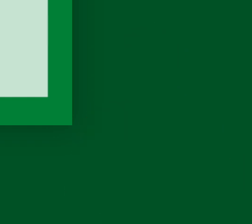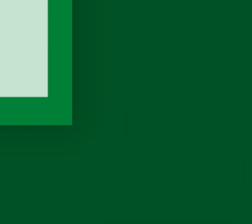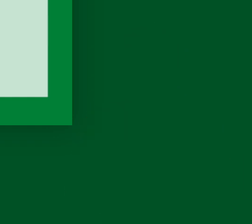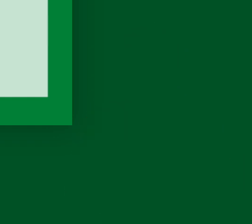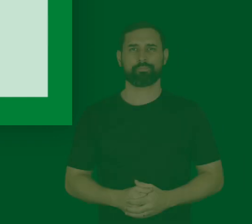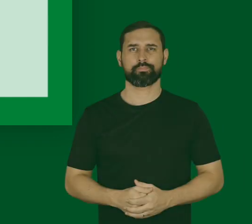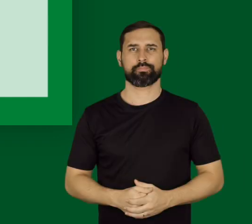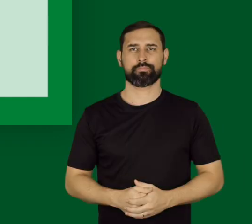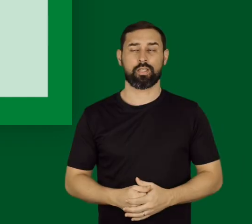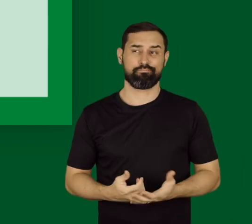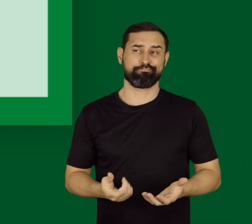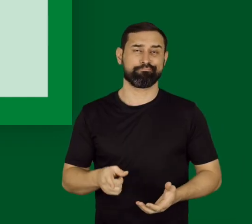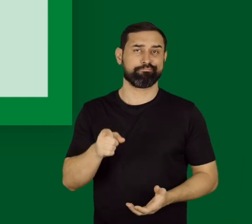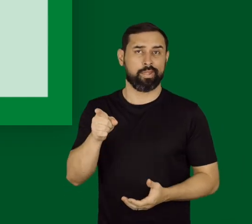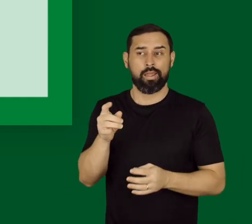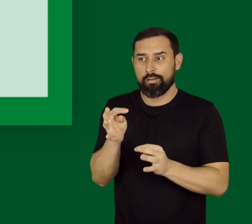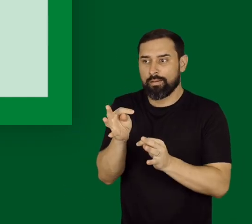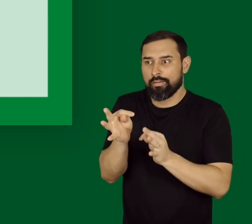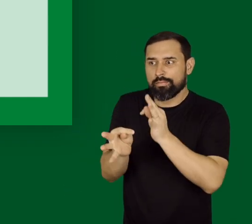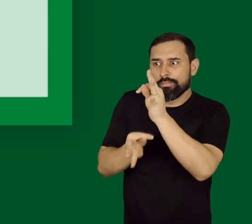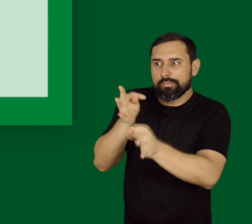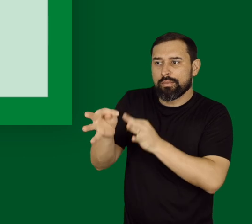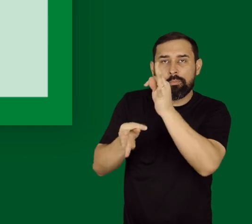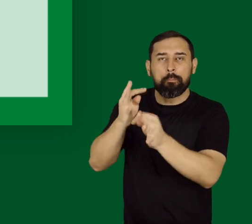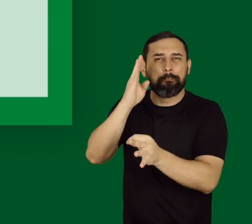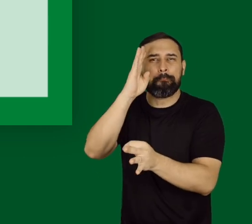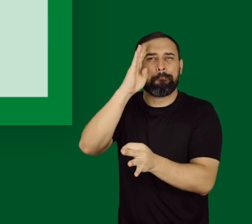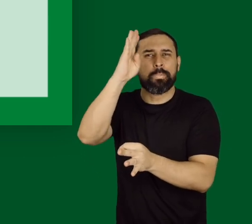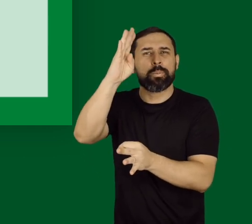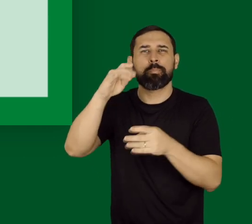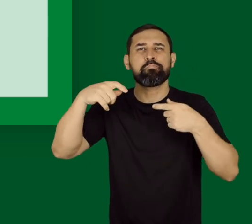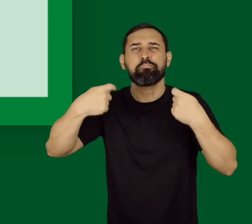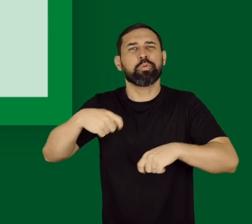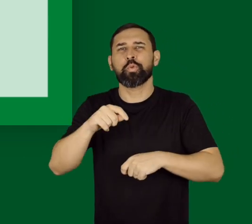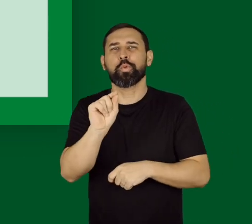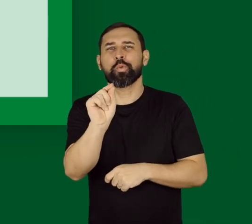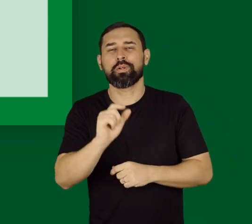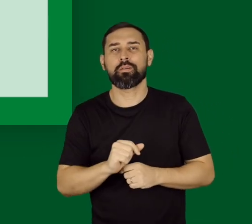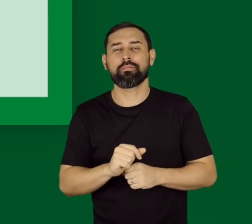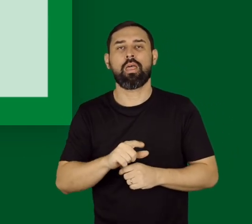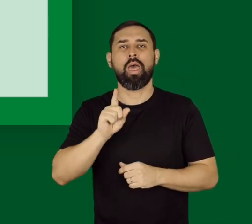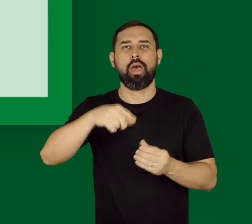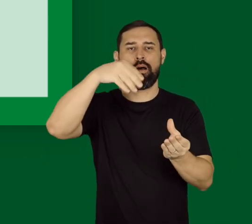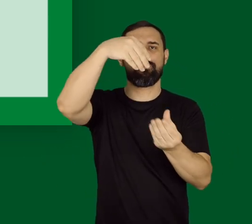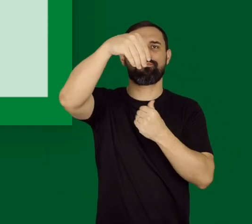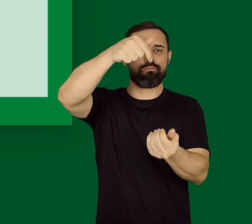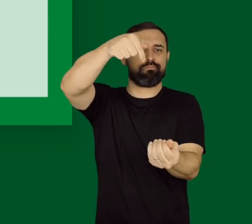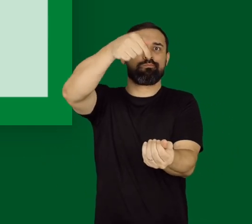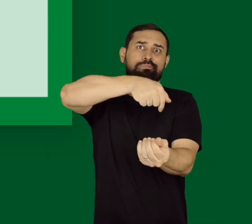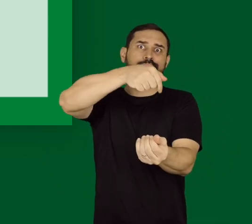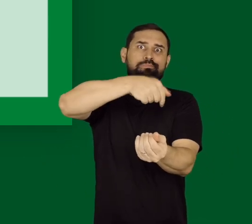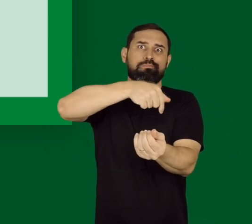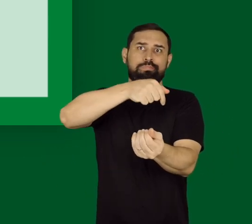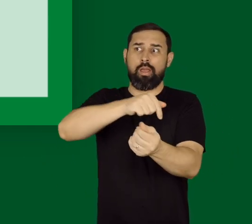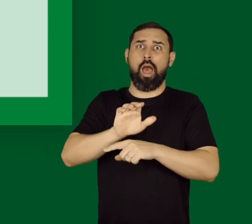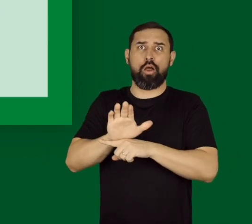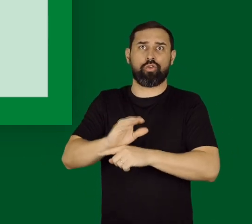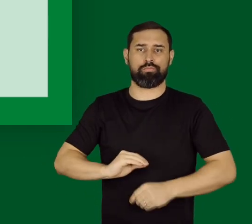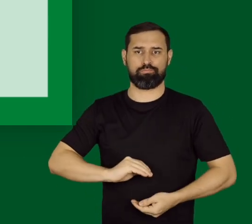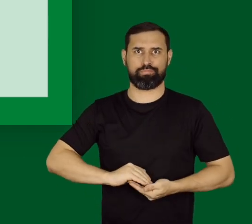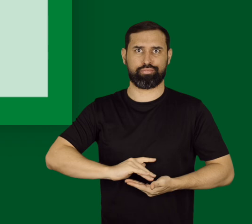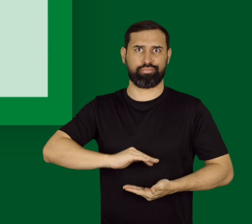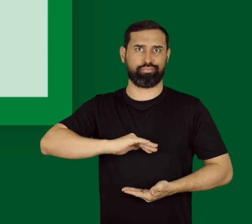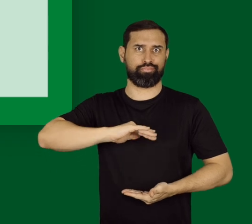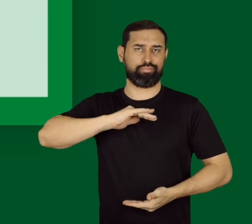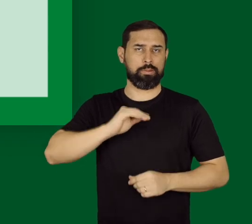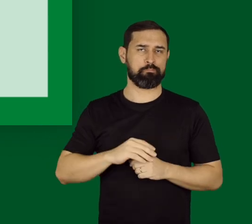de obesidade. A base do tratamento nesse paciente específico que a gente falou, né, que a gente apresentou